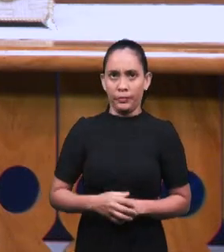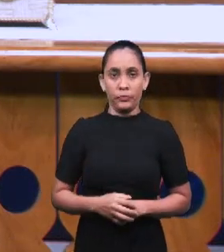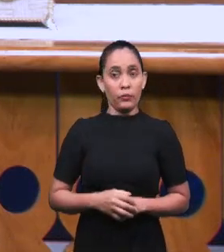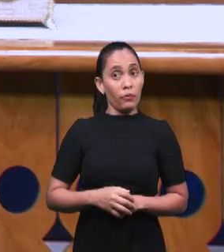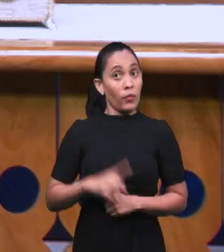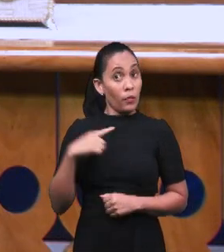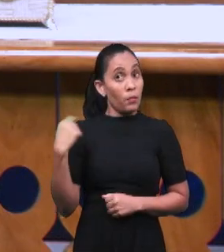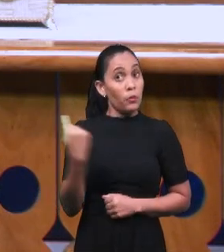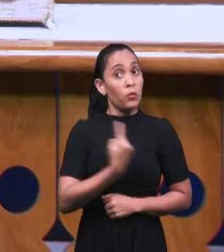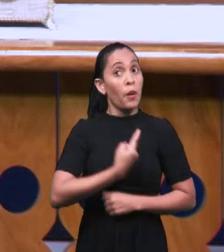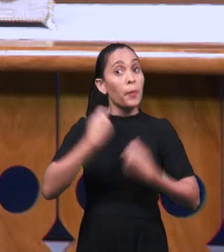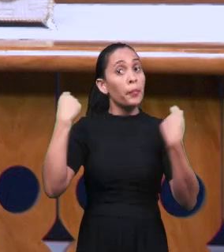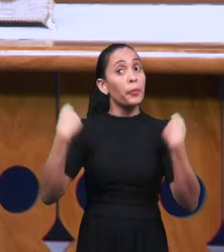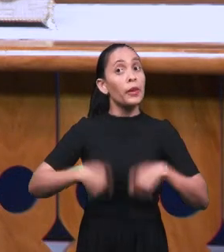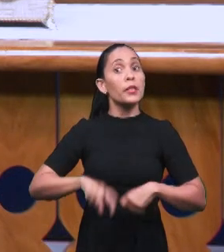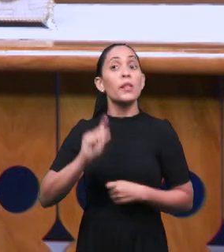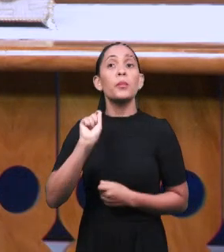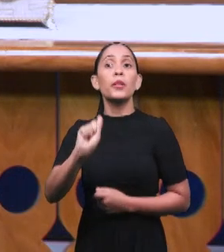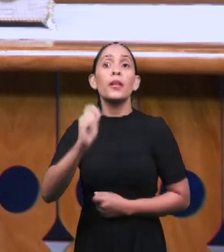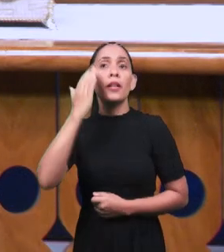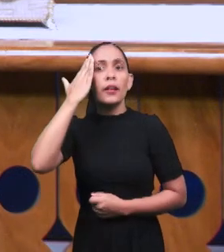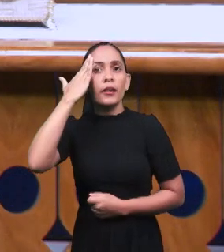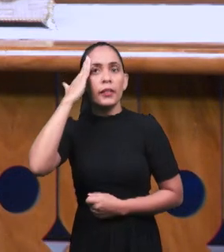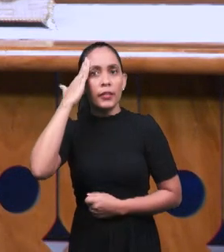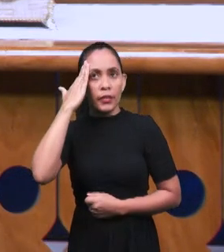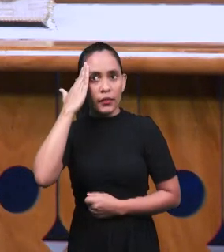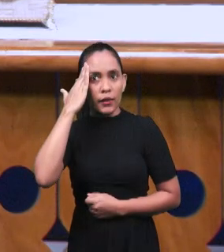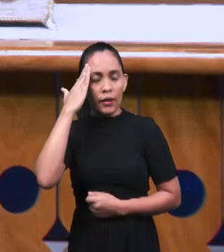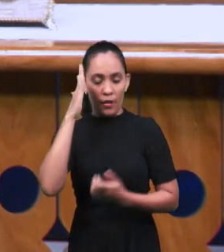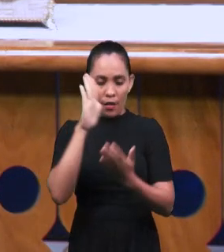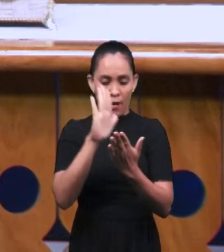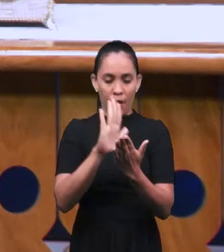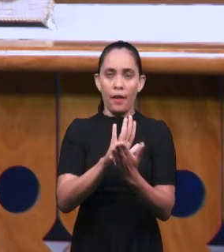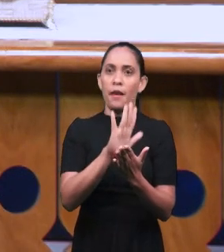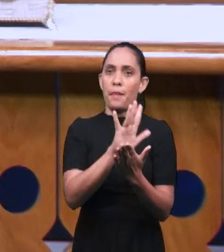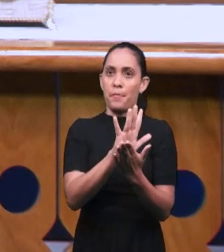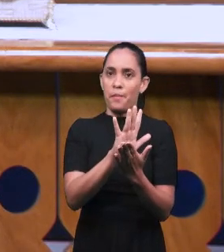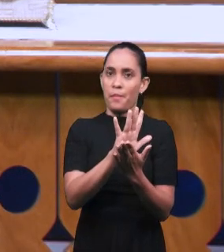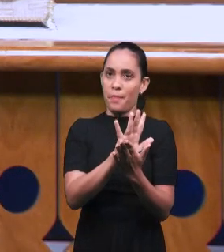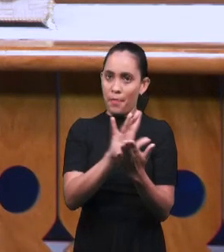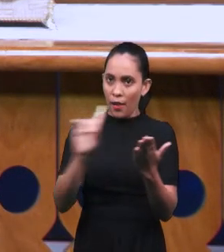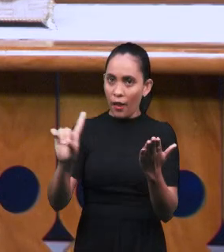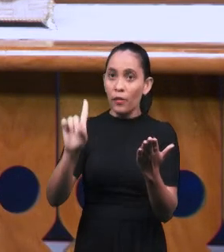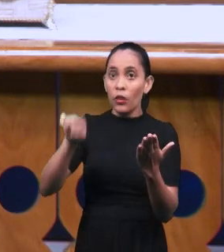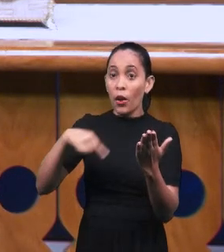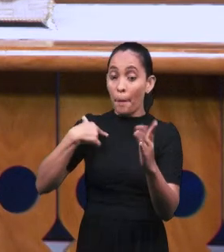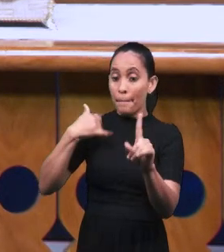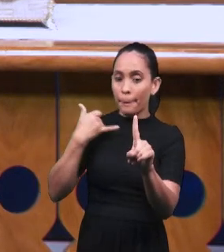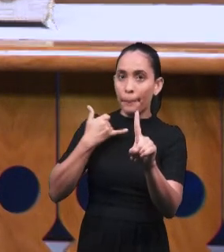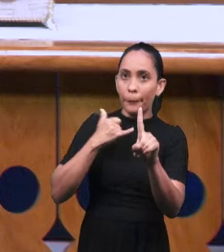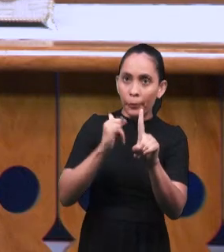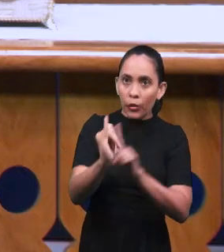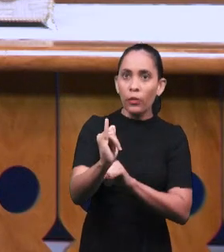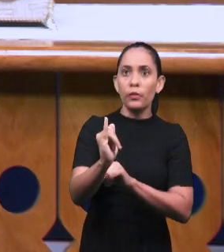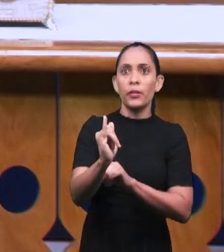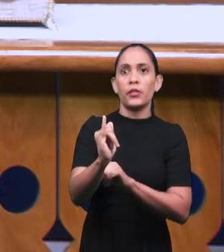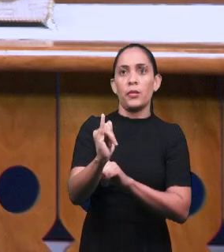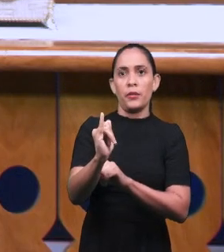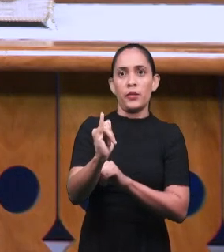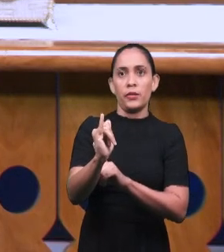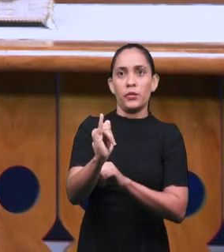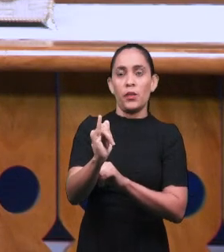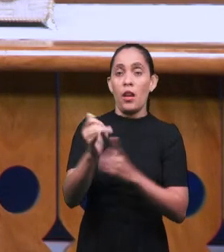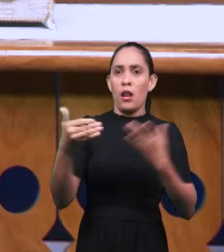temos que entender a palavra profeticamente, aquilo que o Senhor está nos mostrando agora. Pela